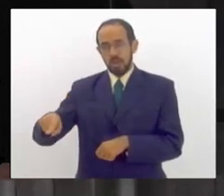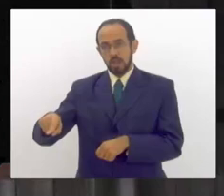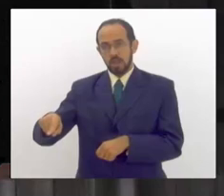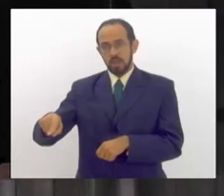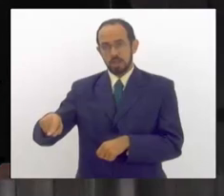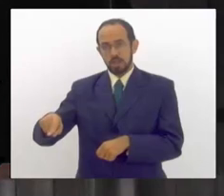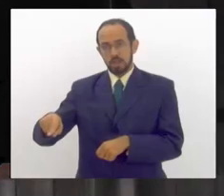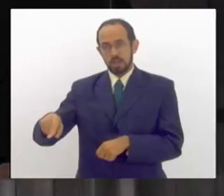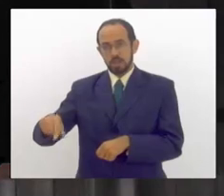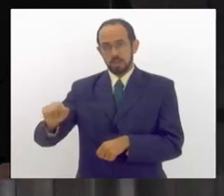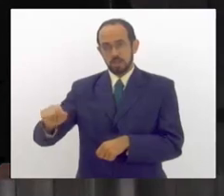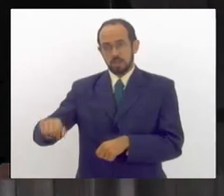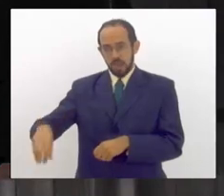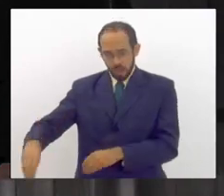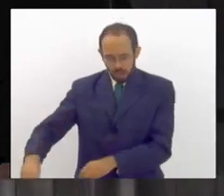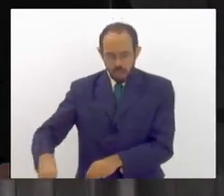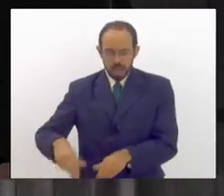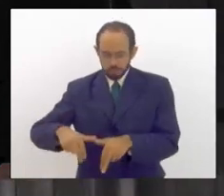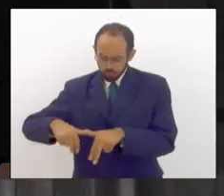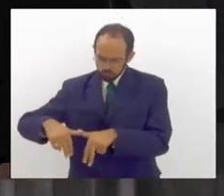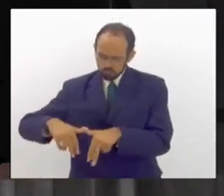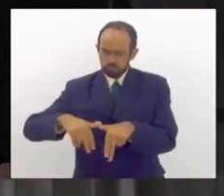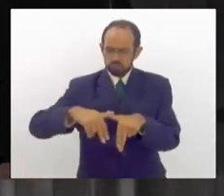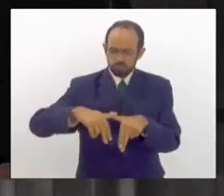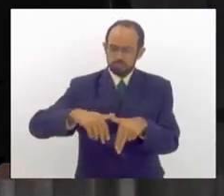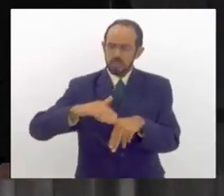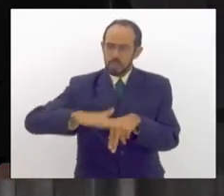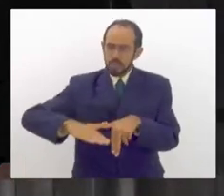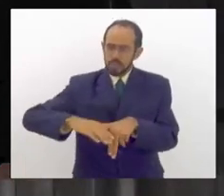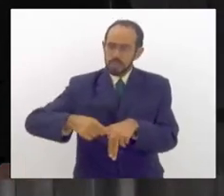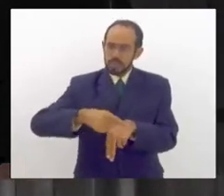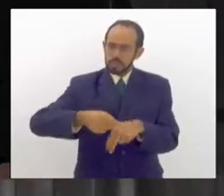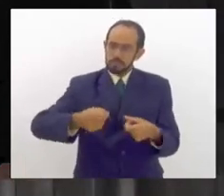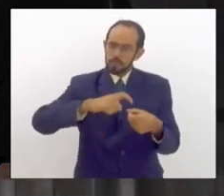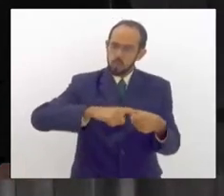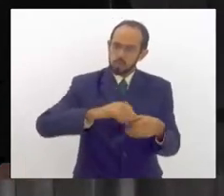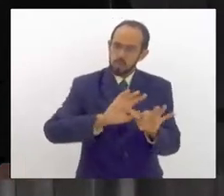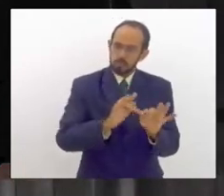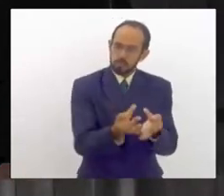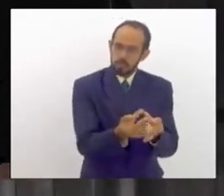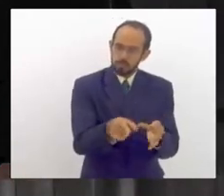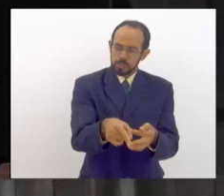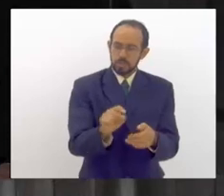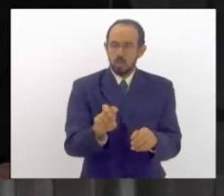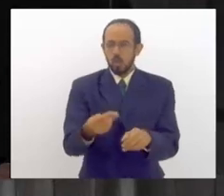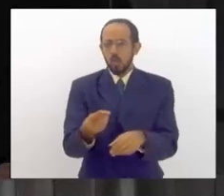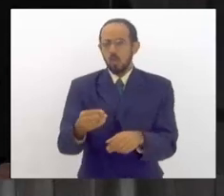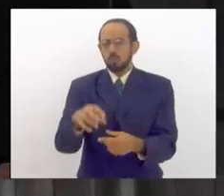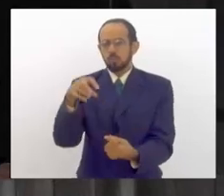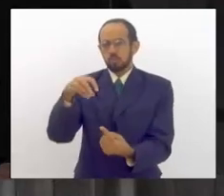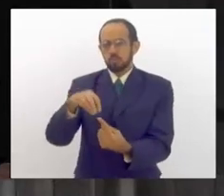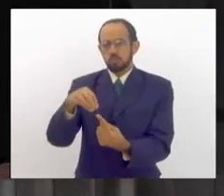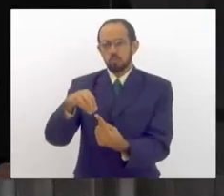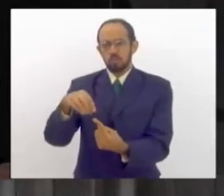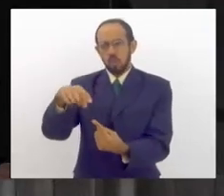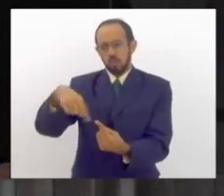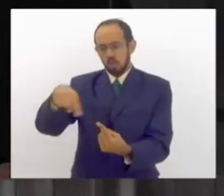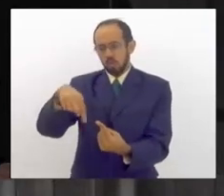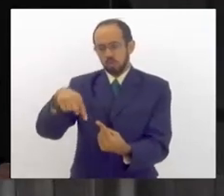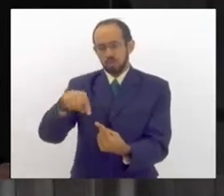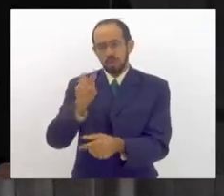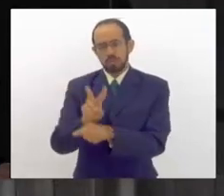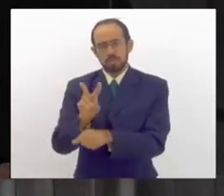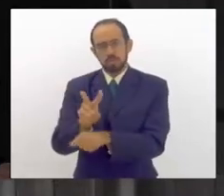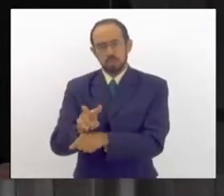e levar a criança até ela, levar para aqueles pontos que sempre tem nas festas, para que aquela criança fique